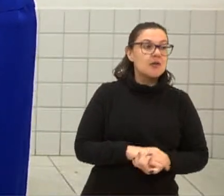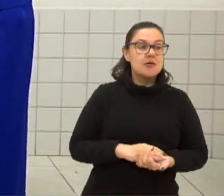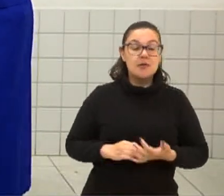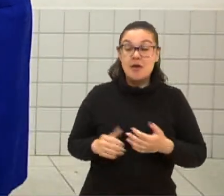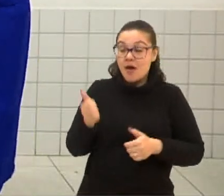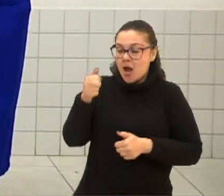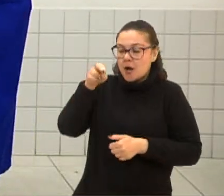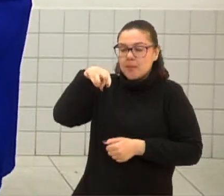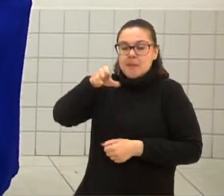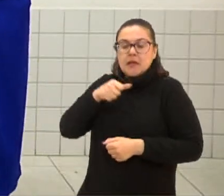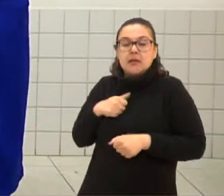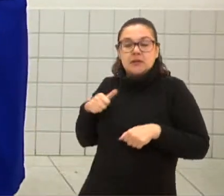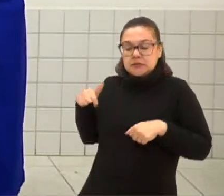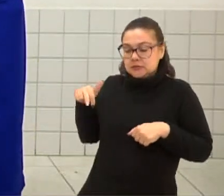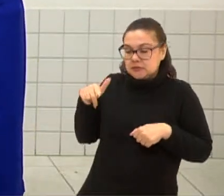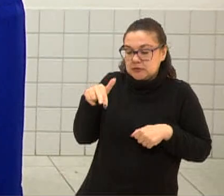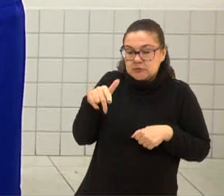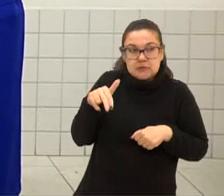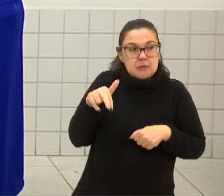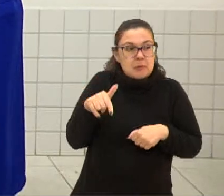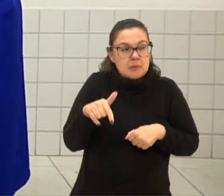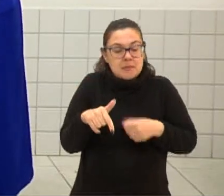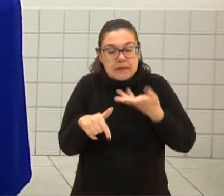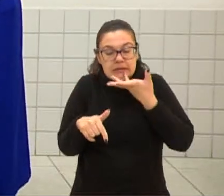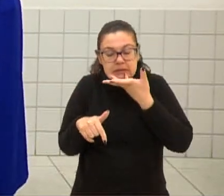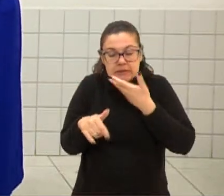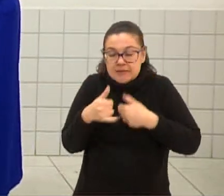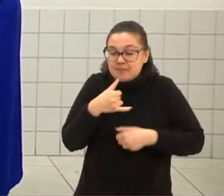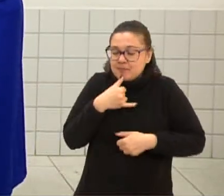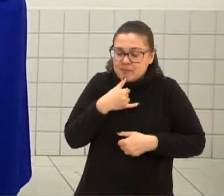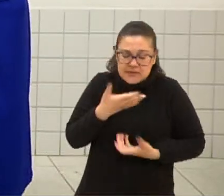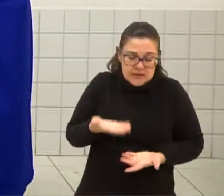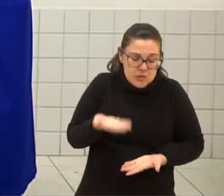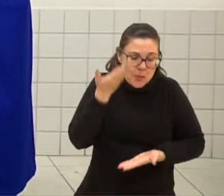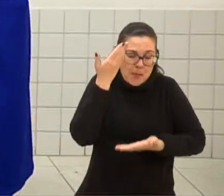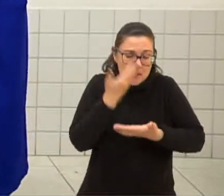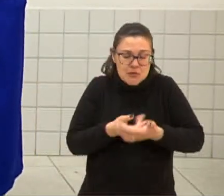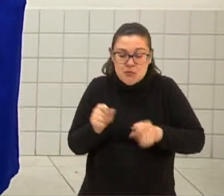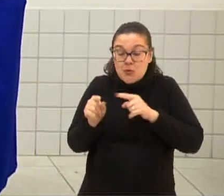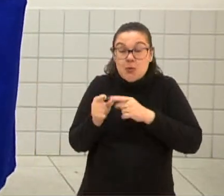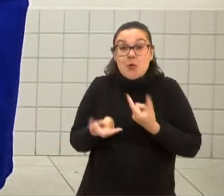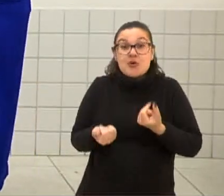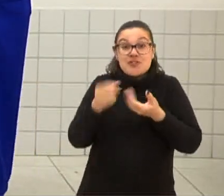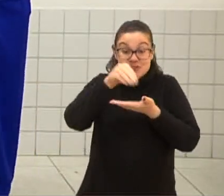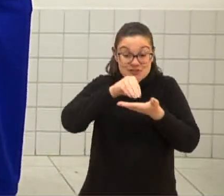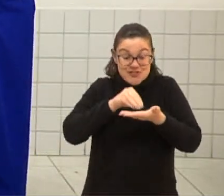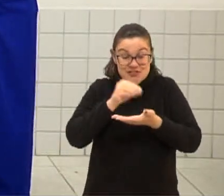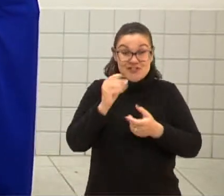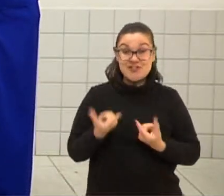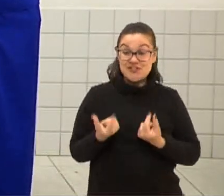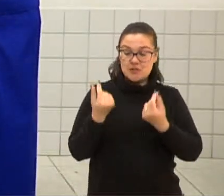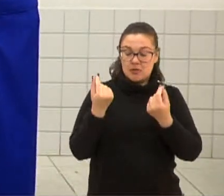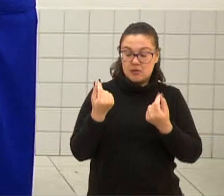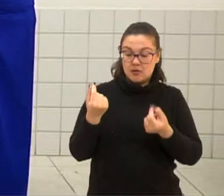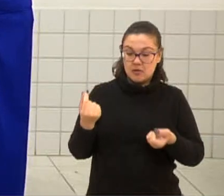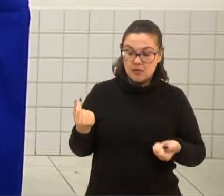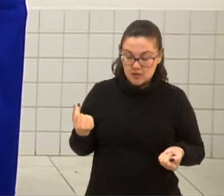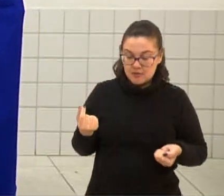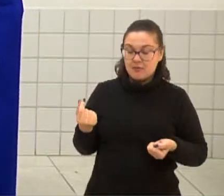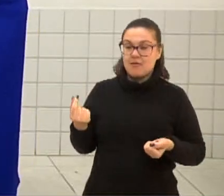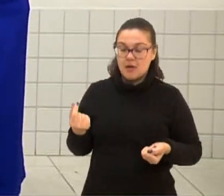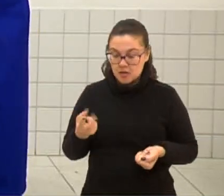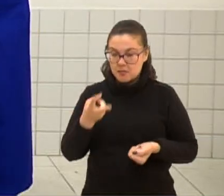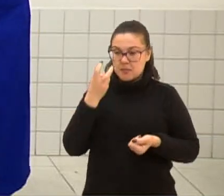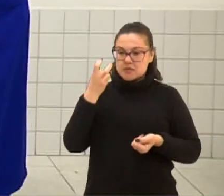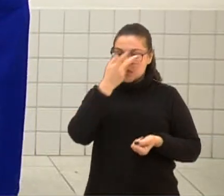Armando Olindo estava caminhando triste, pois havia perdido seu bilhete premiado da loteria. Então, ele